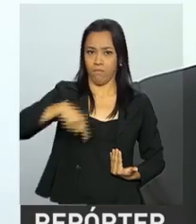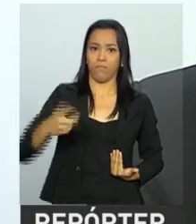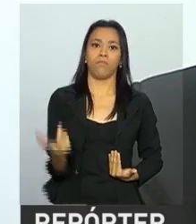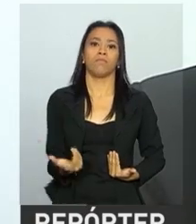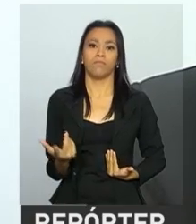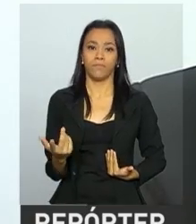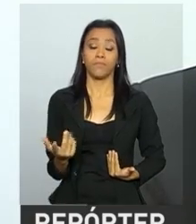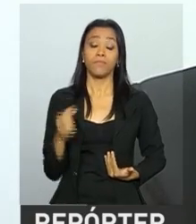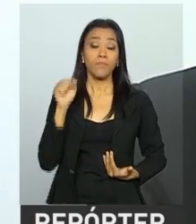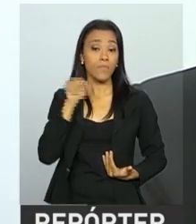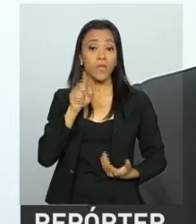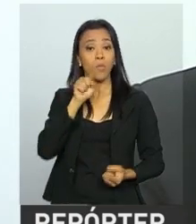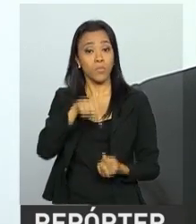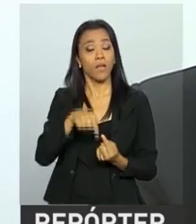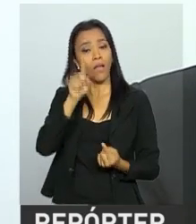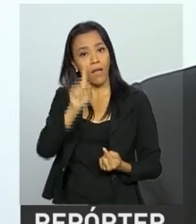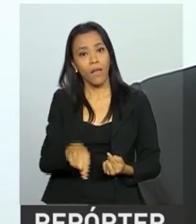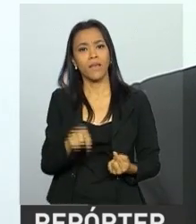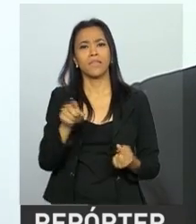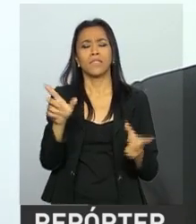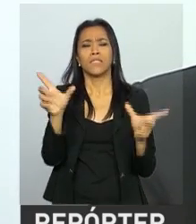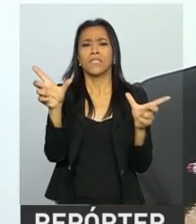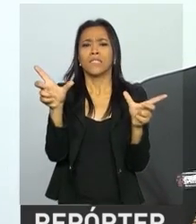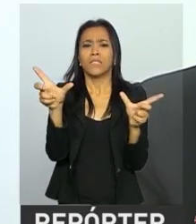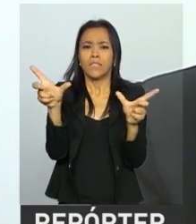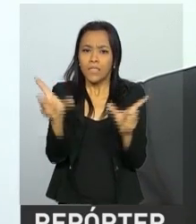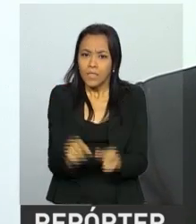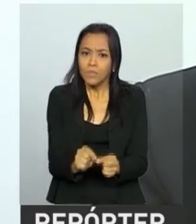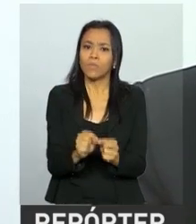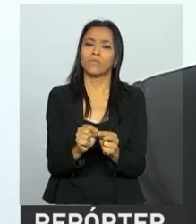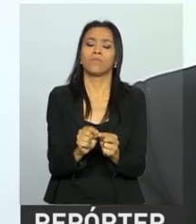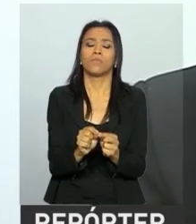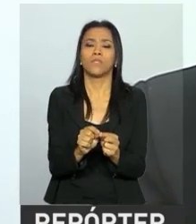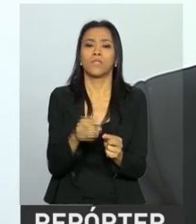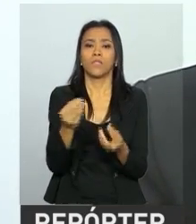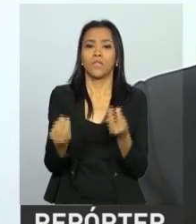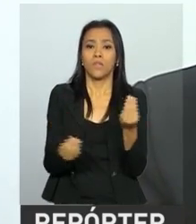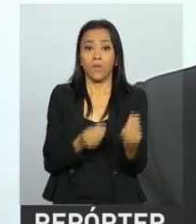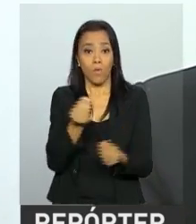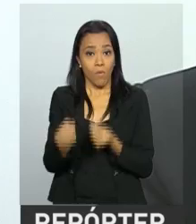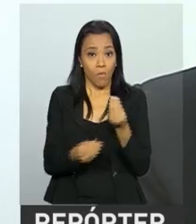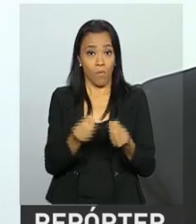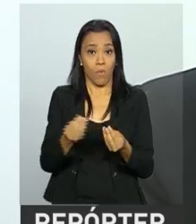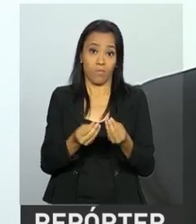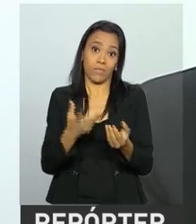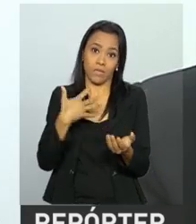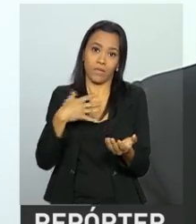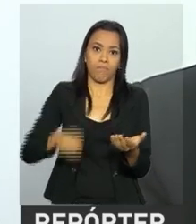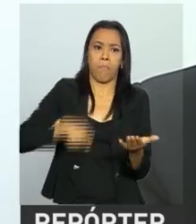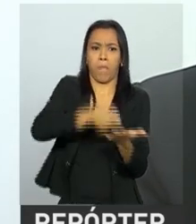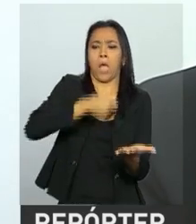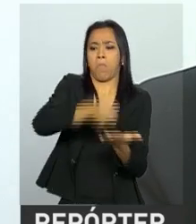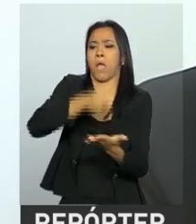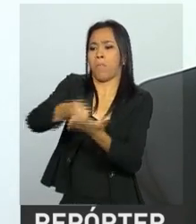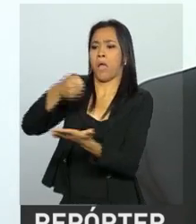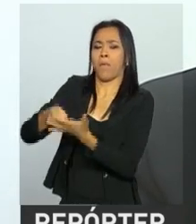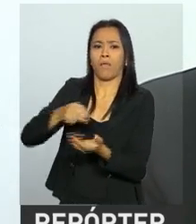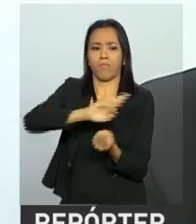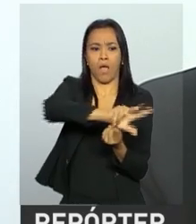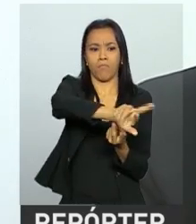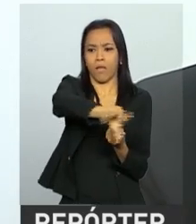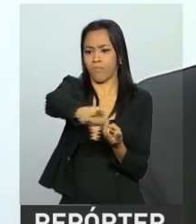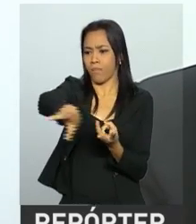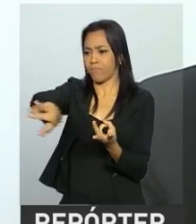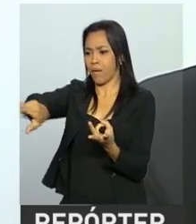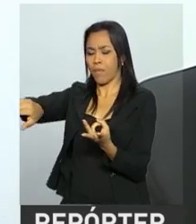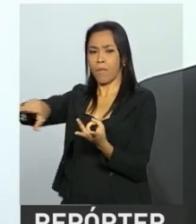doméstico. E ele visa simplificar a forma do cumprimento das obrigações por parte desse